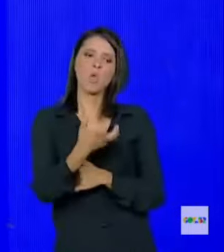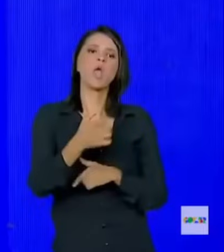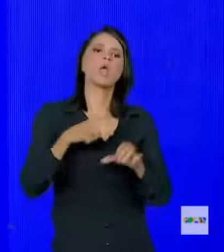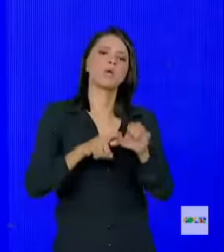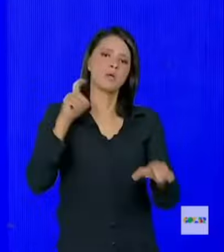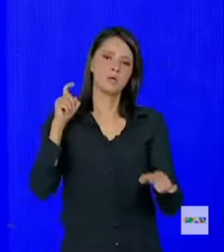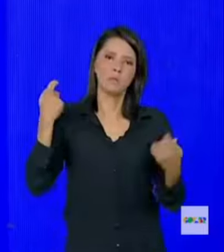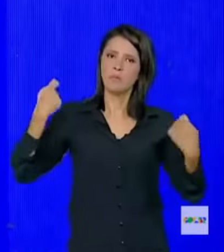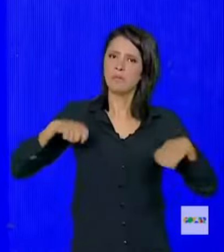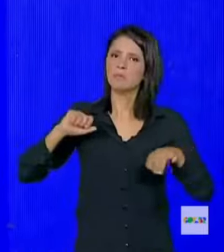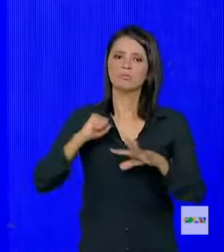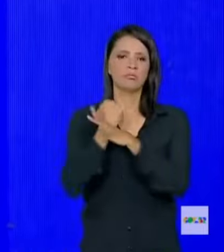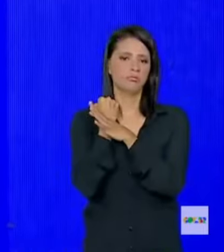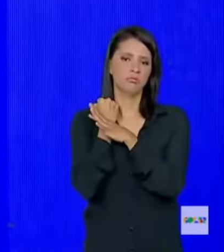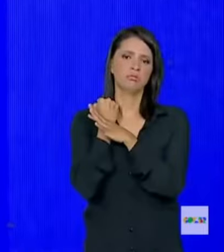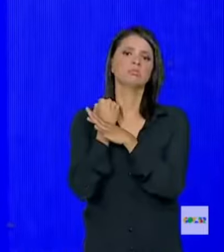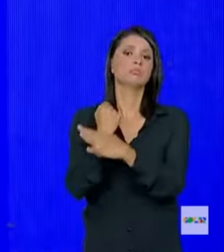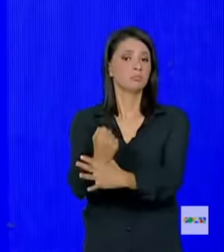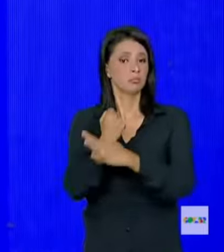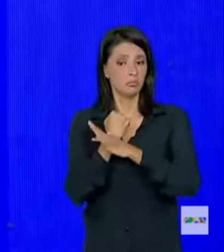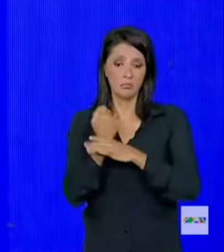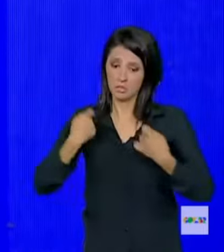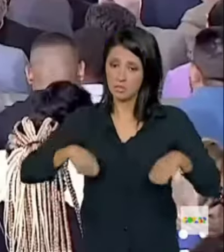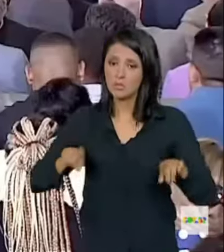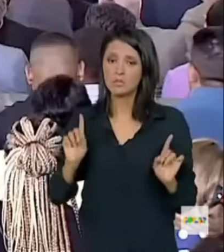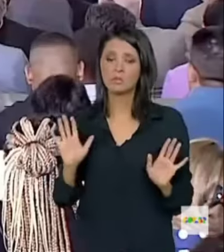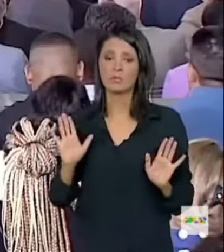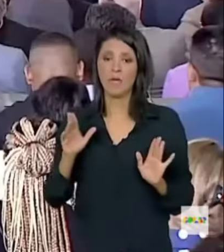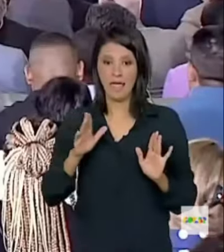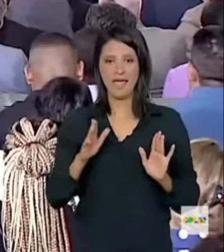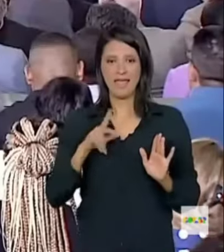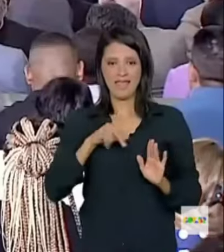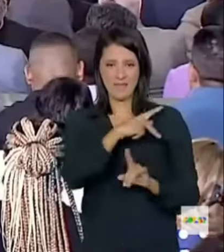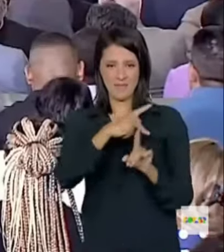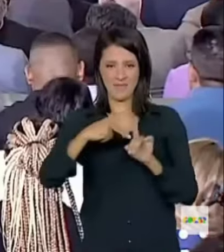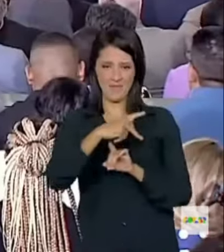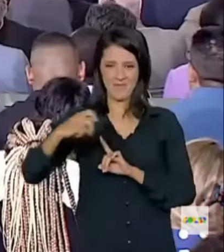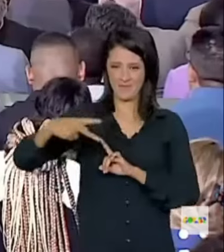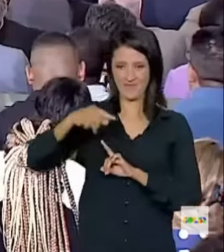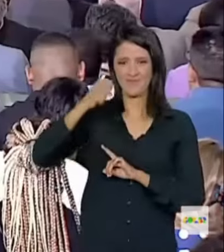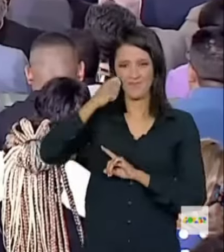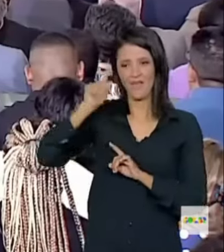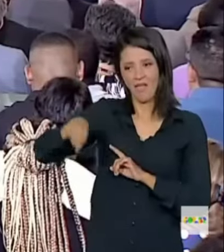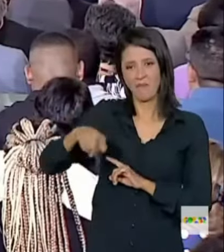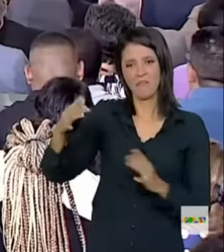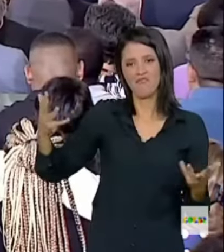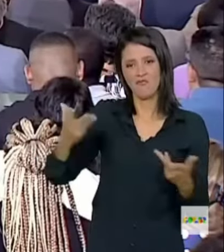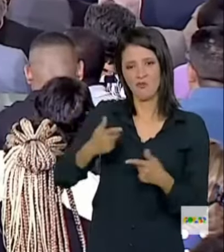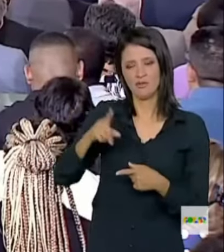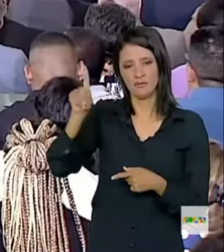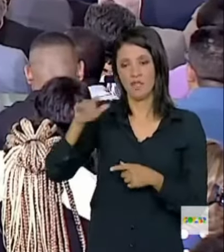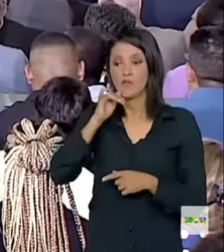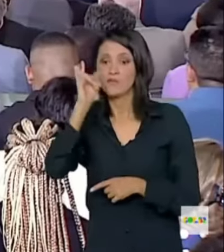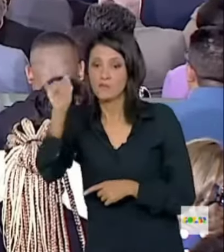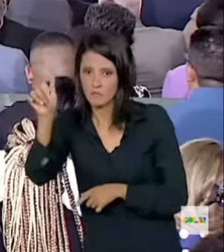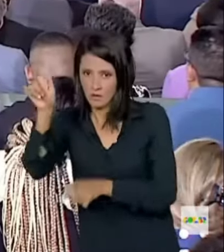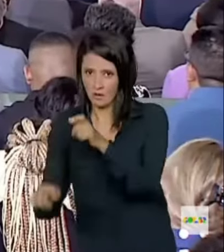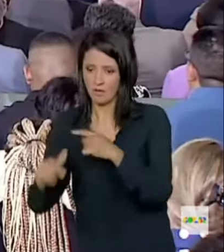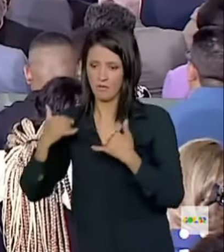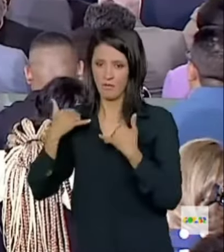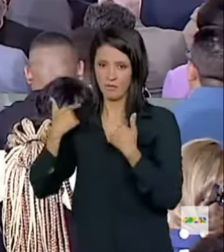precisam de um mínimo de garantia. E a questão da previdência, ela é fantástica. Eu quero dizer para os trabalhadores o